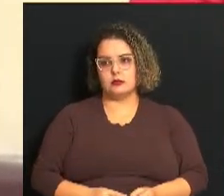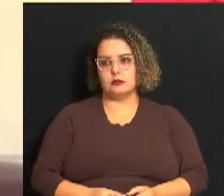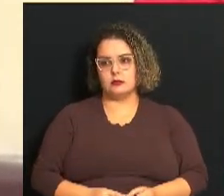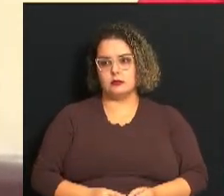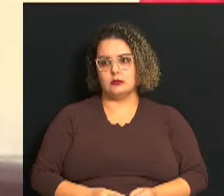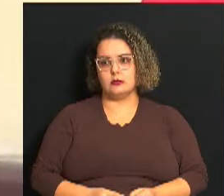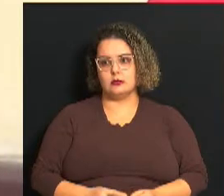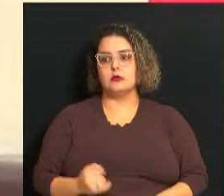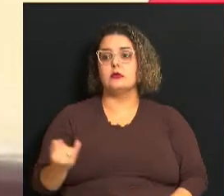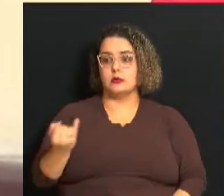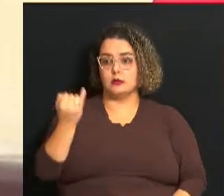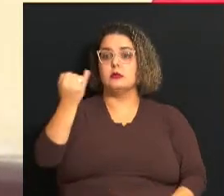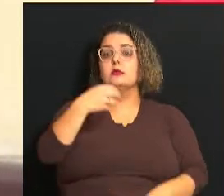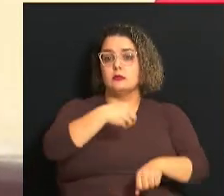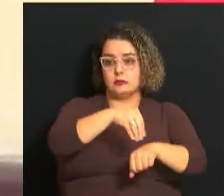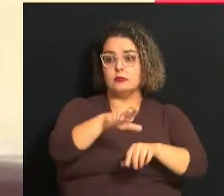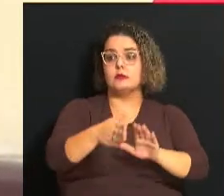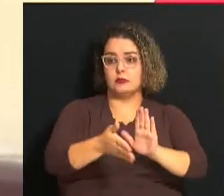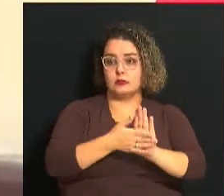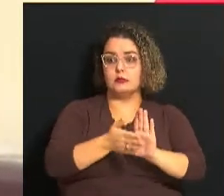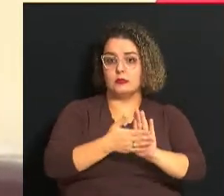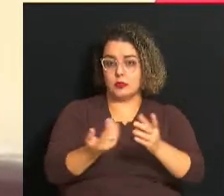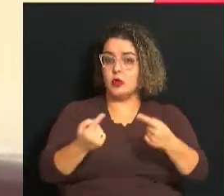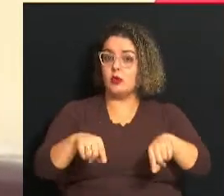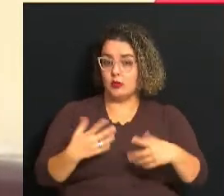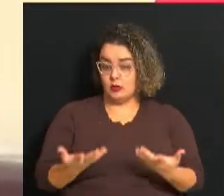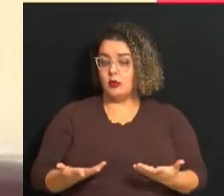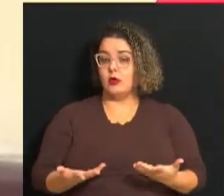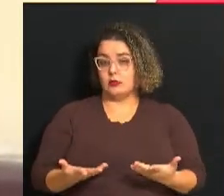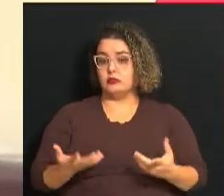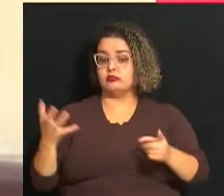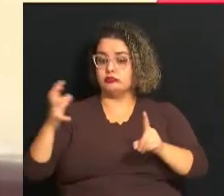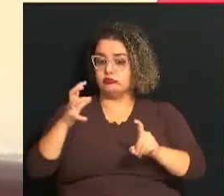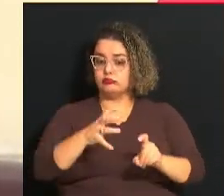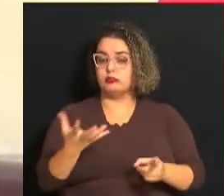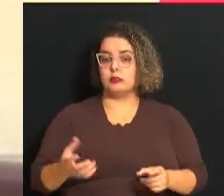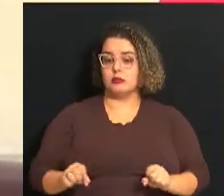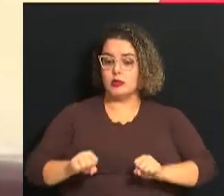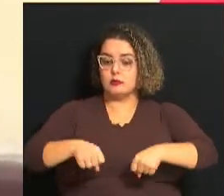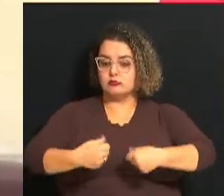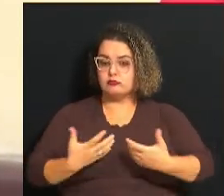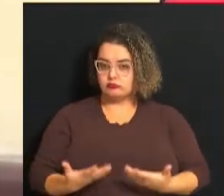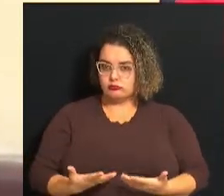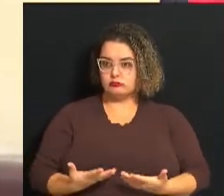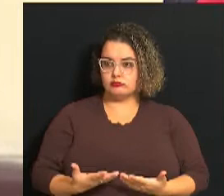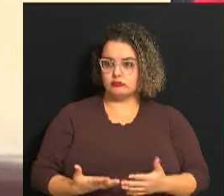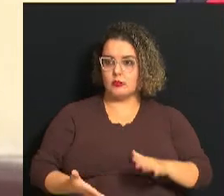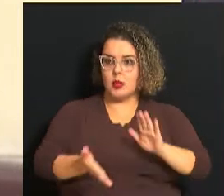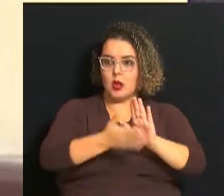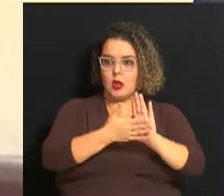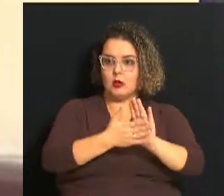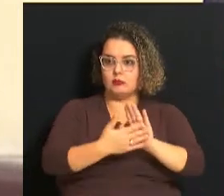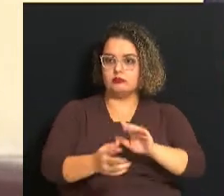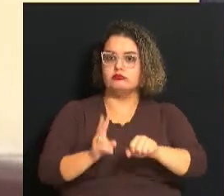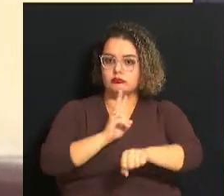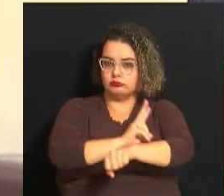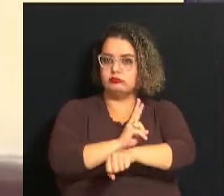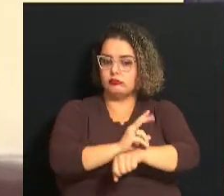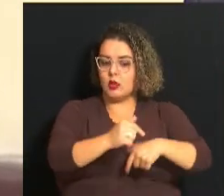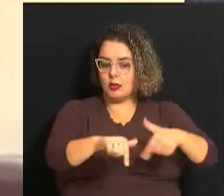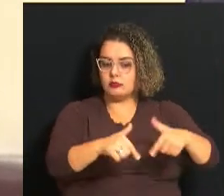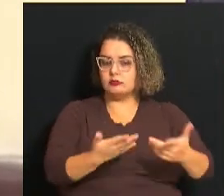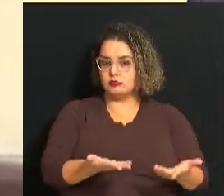importante para a gente encaminhar Algumas propostas de combate propostas de resistência e propostas de proteção do Trabalhador